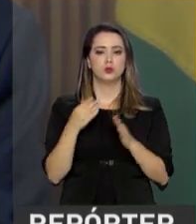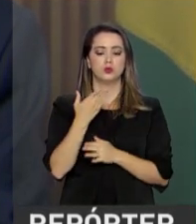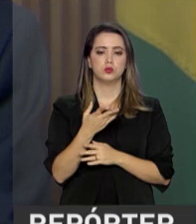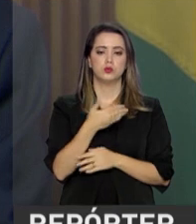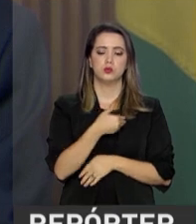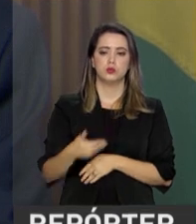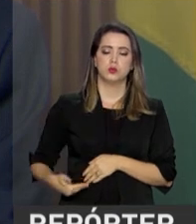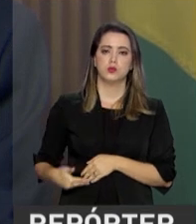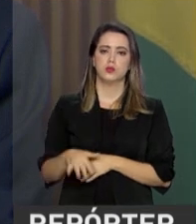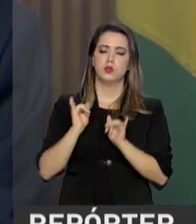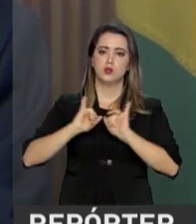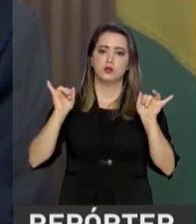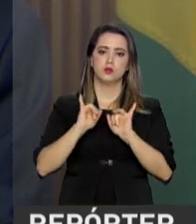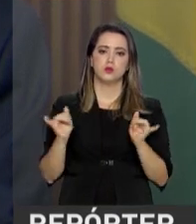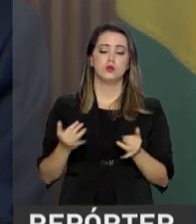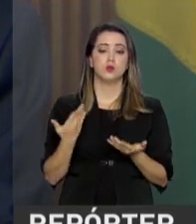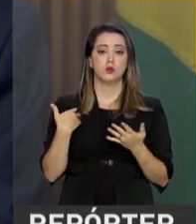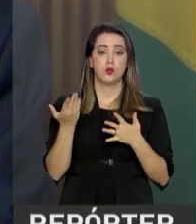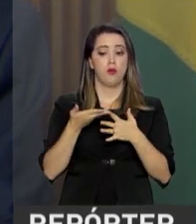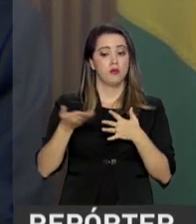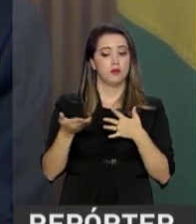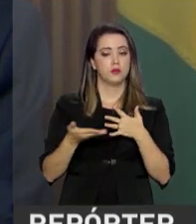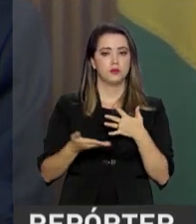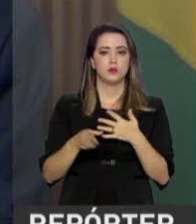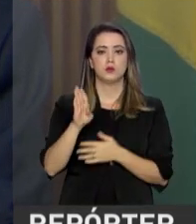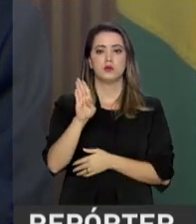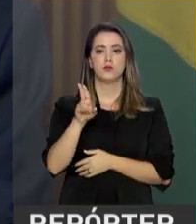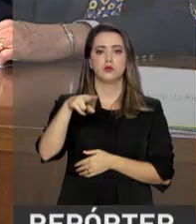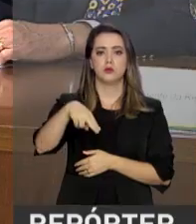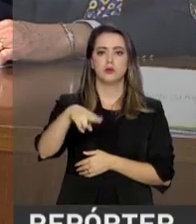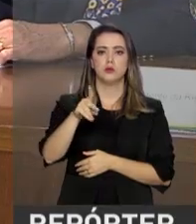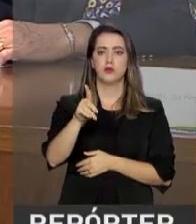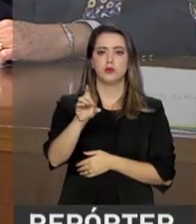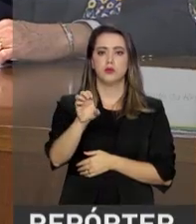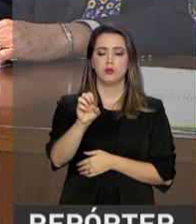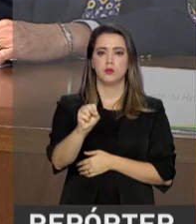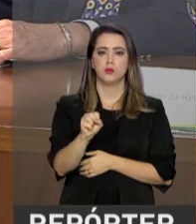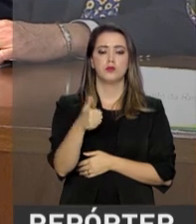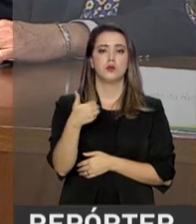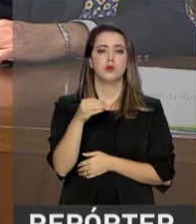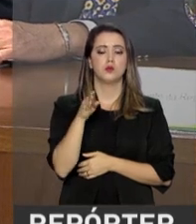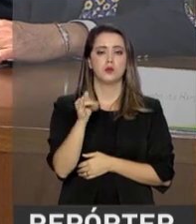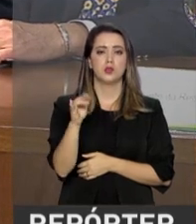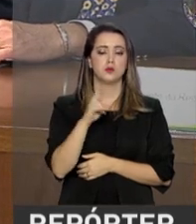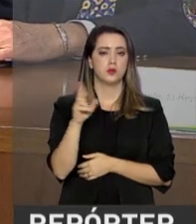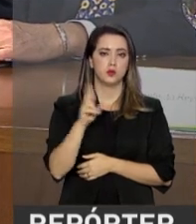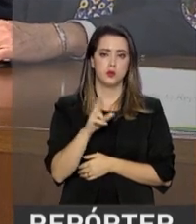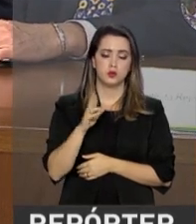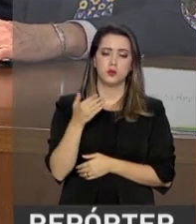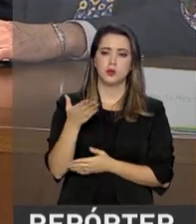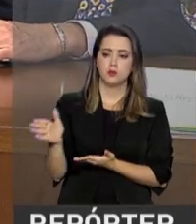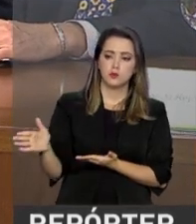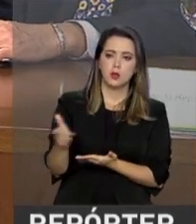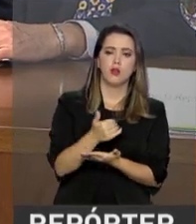anunciou uma linha de crédito do banco nacional de desenvolvimento econômico e social no valor de 10 bilhões de reais para